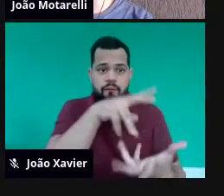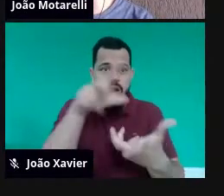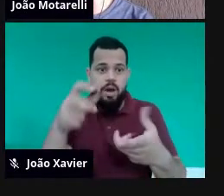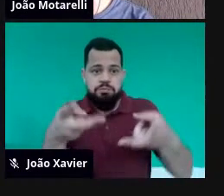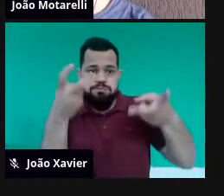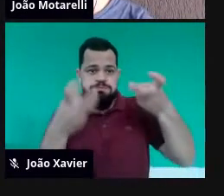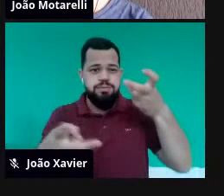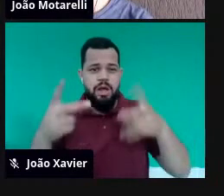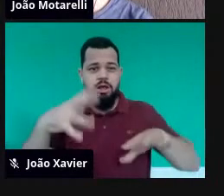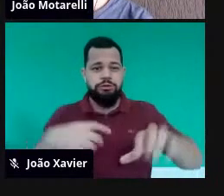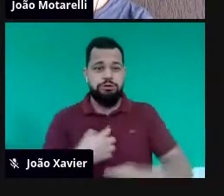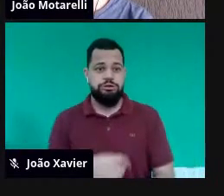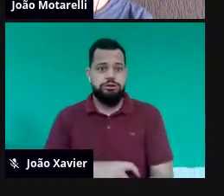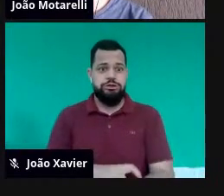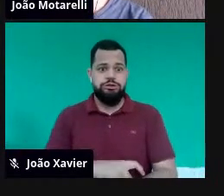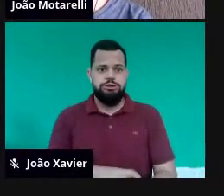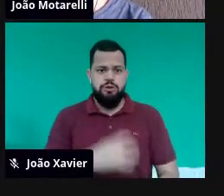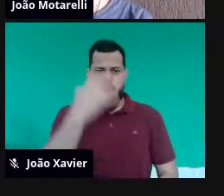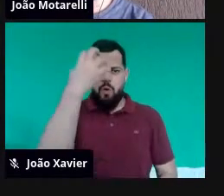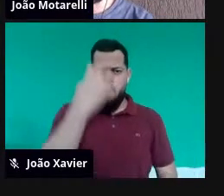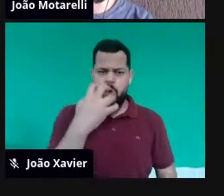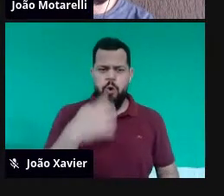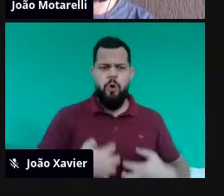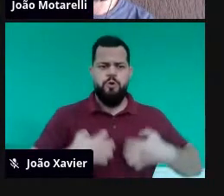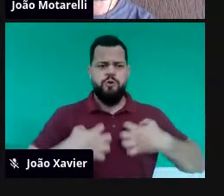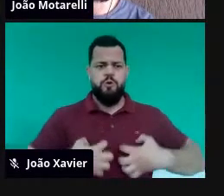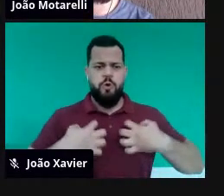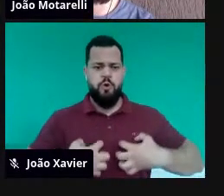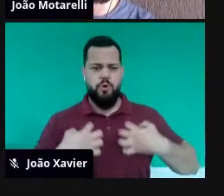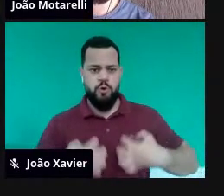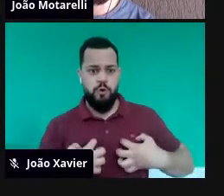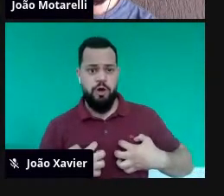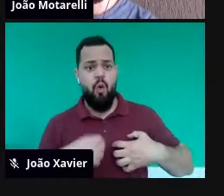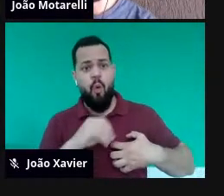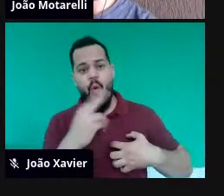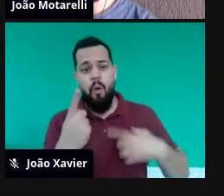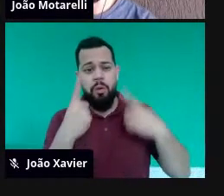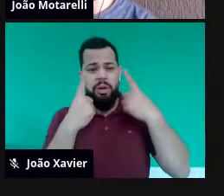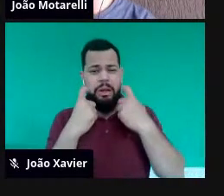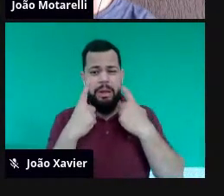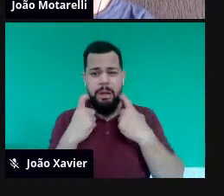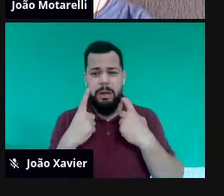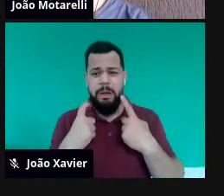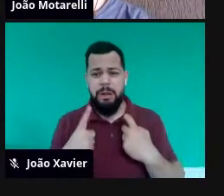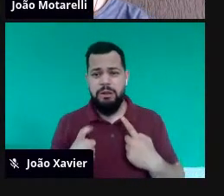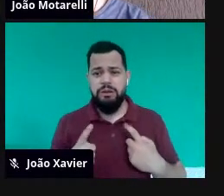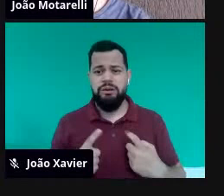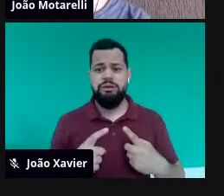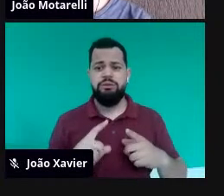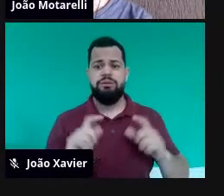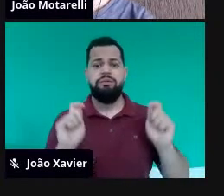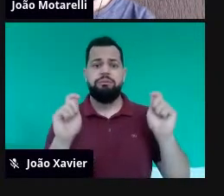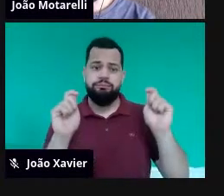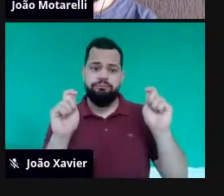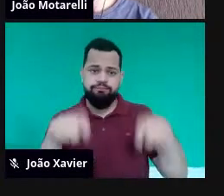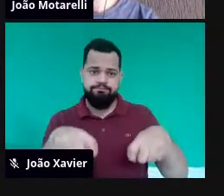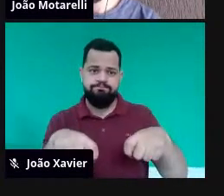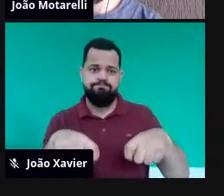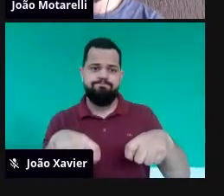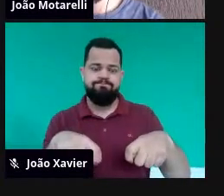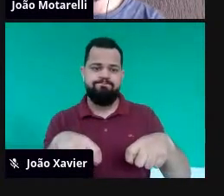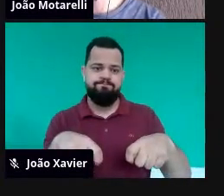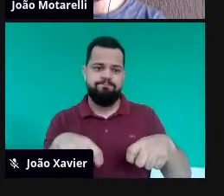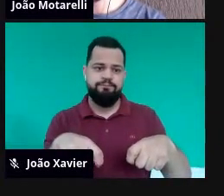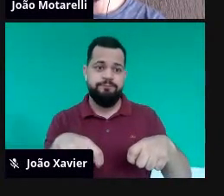podem ficar mais irritadas, mais estressadas, mais emotivas, por conta das alterações hormonais. E